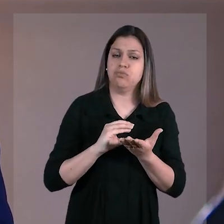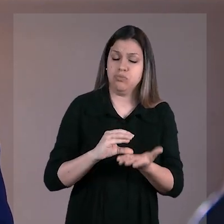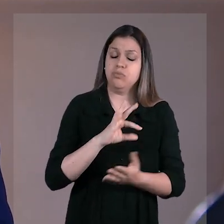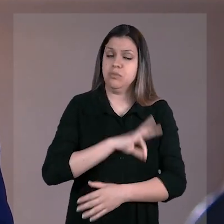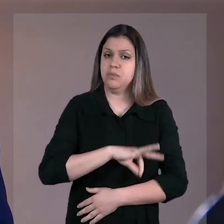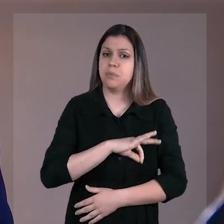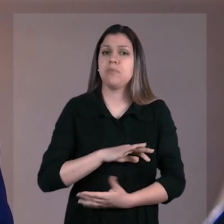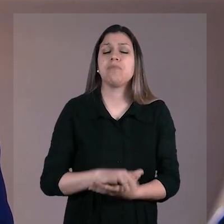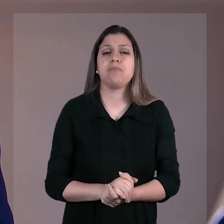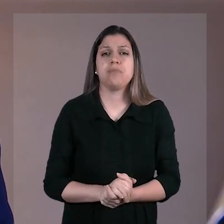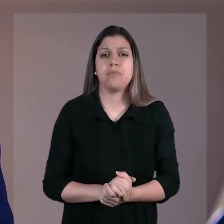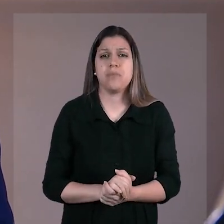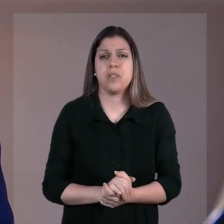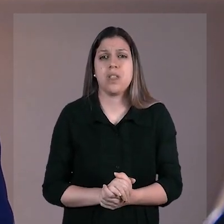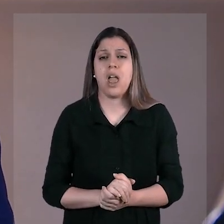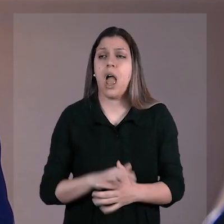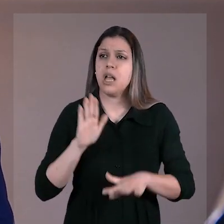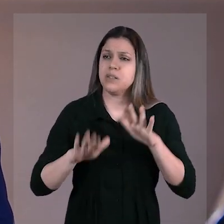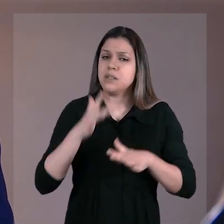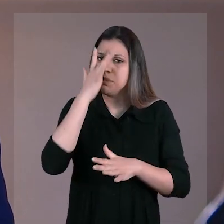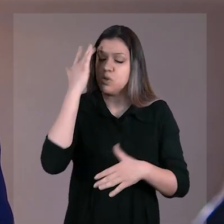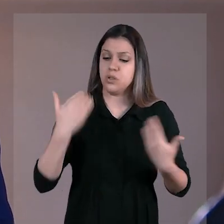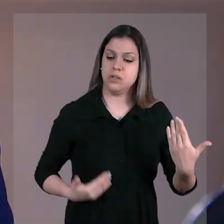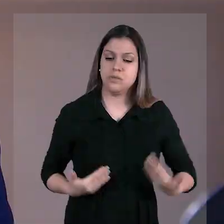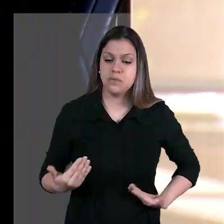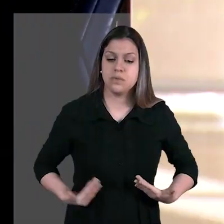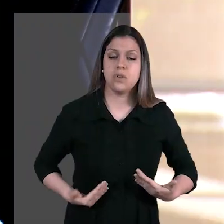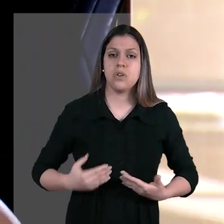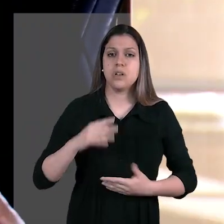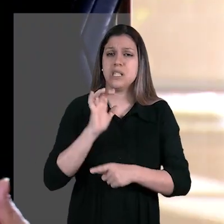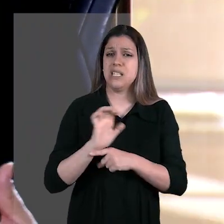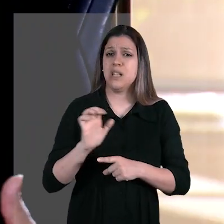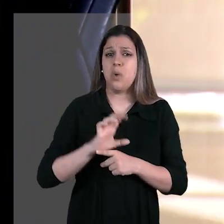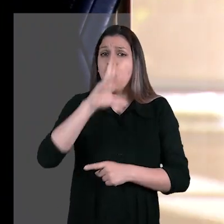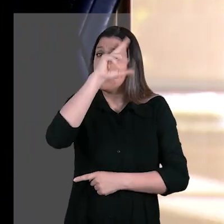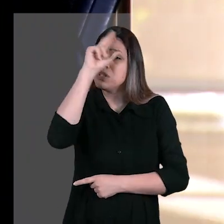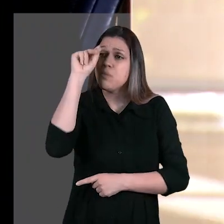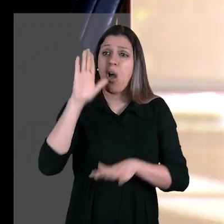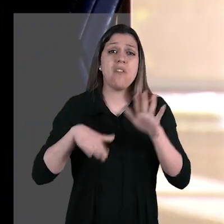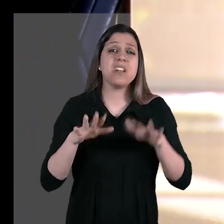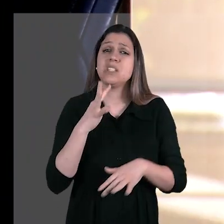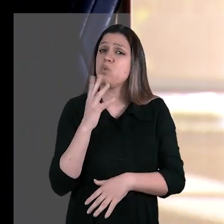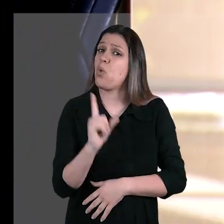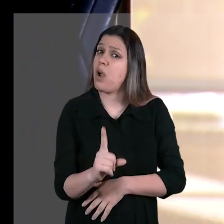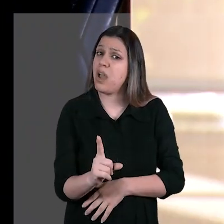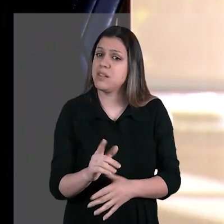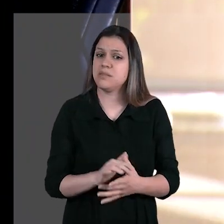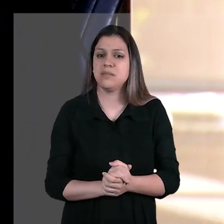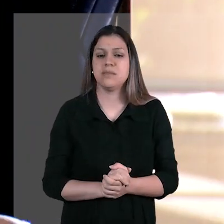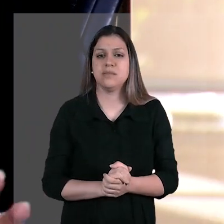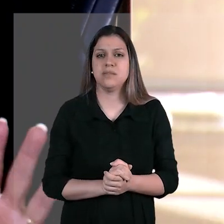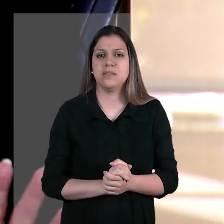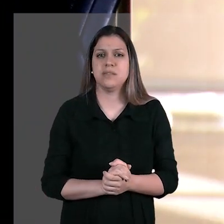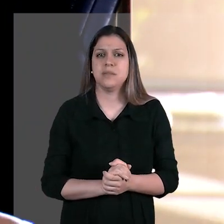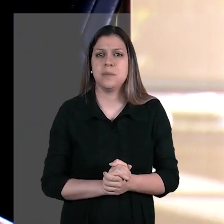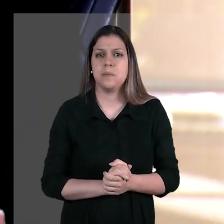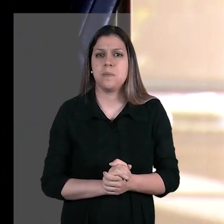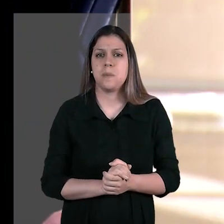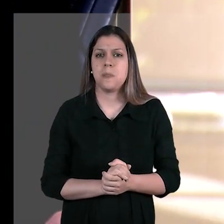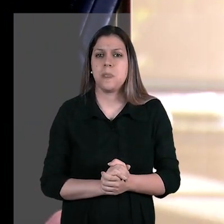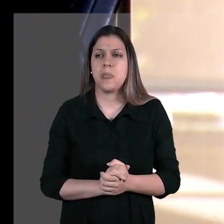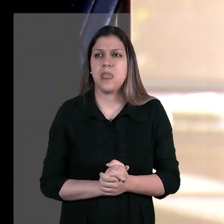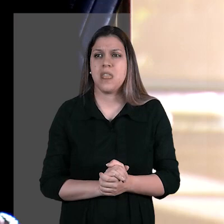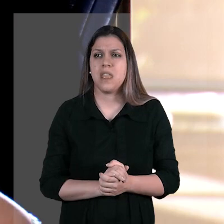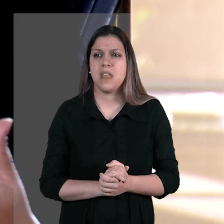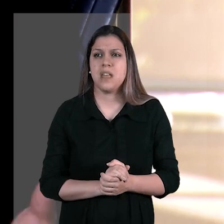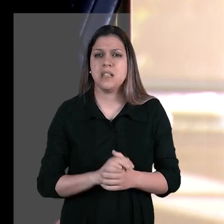vezes até esse servidor municipal, servidor estadual, não tem esse conhecimento. Quando ele ganha,